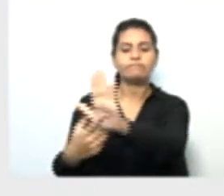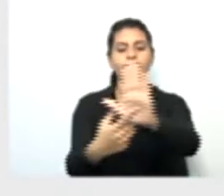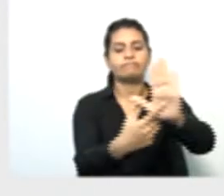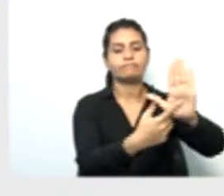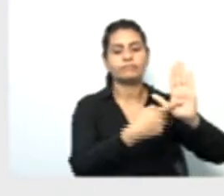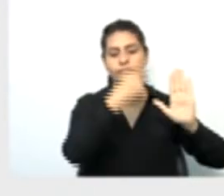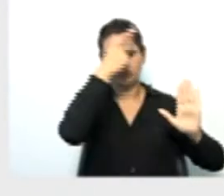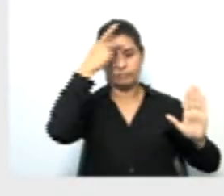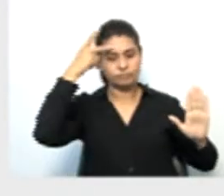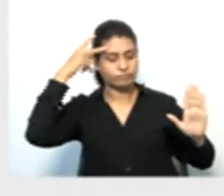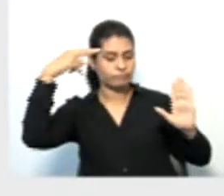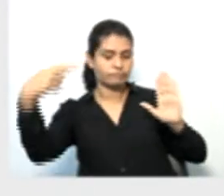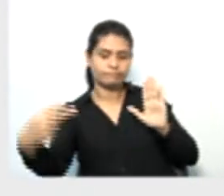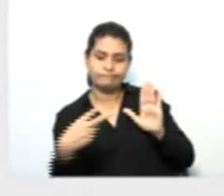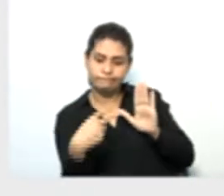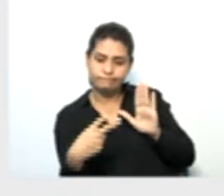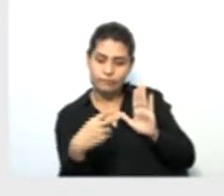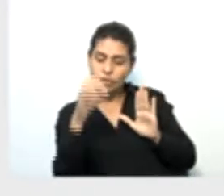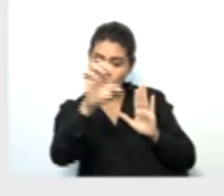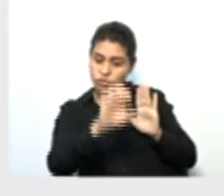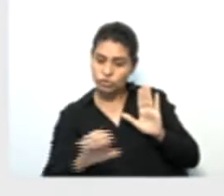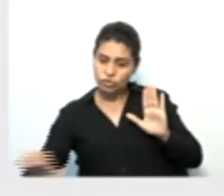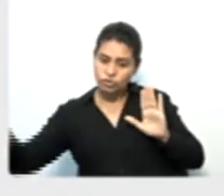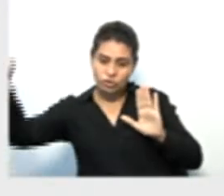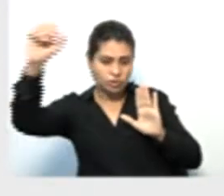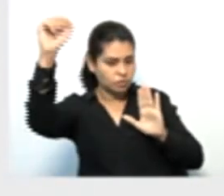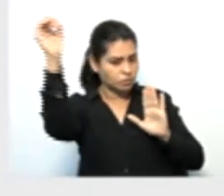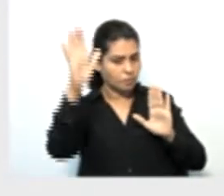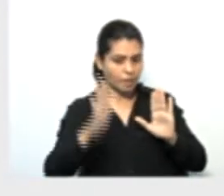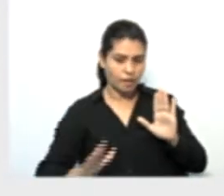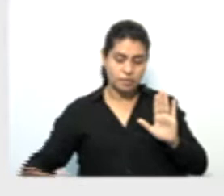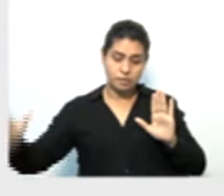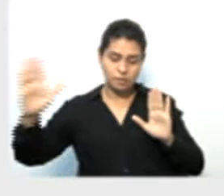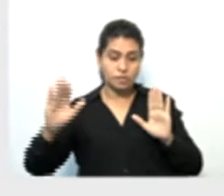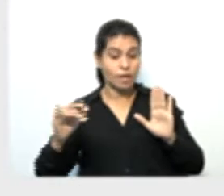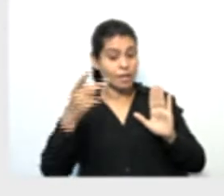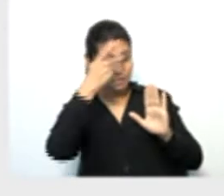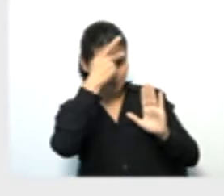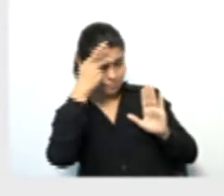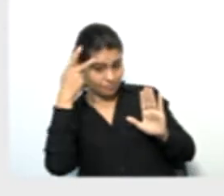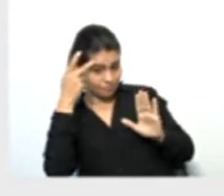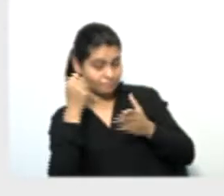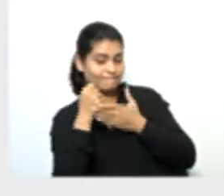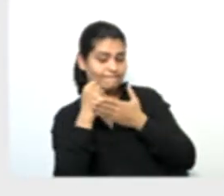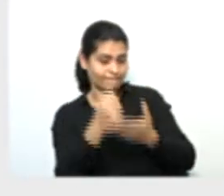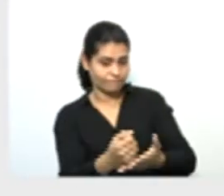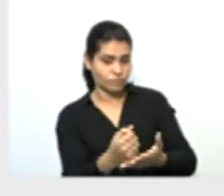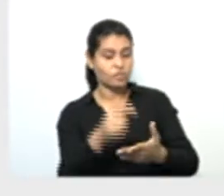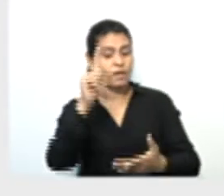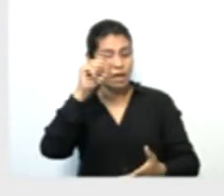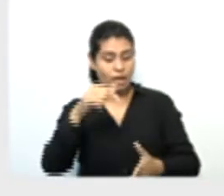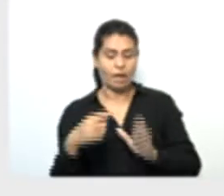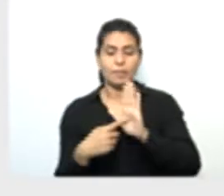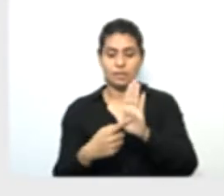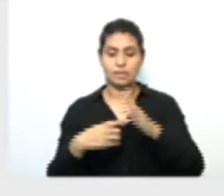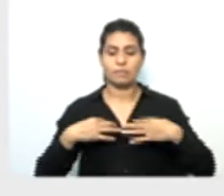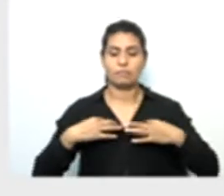público consumidor, em diferentes regiões do país. Estes intermediários representam a